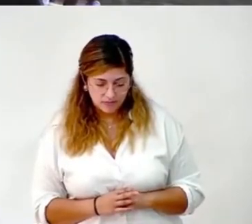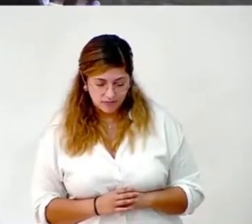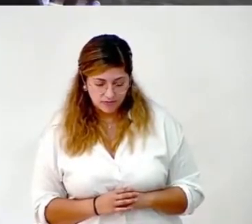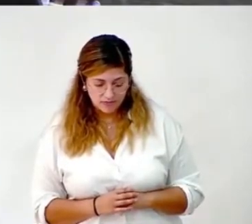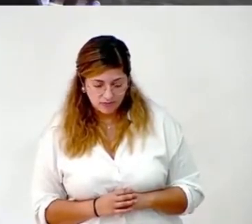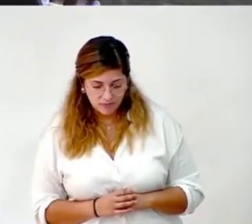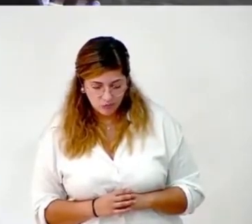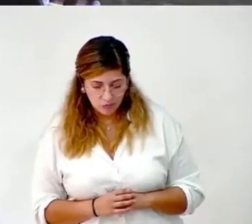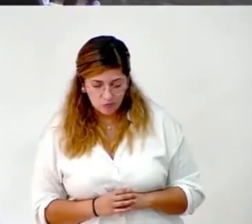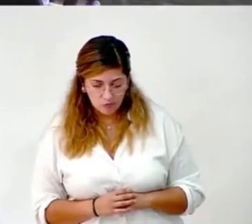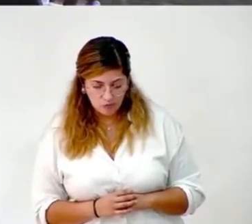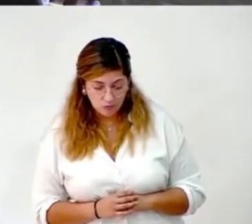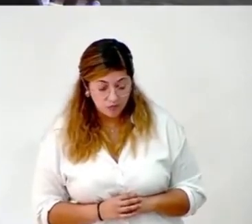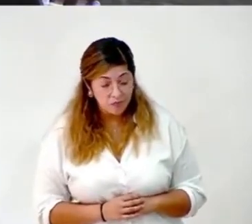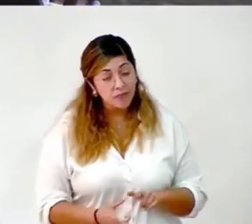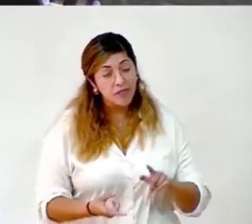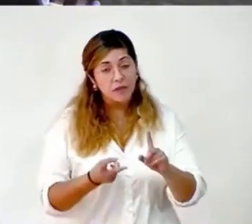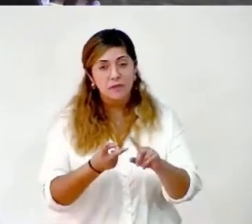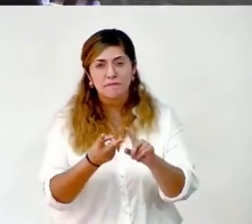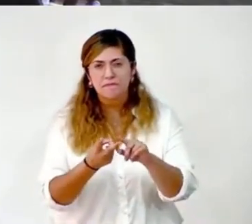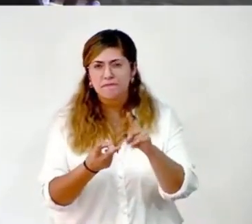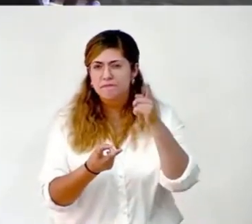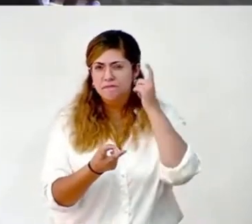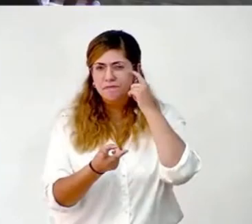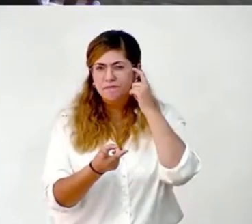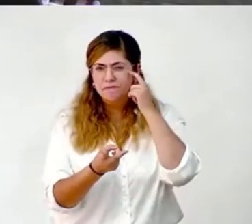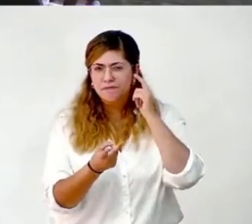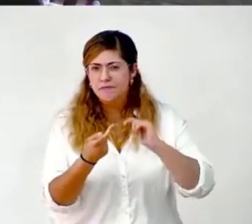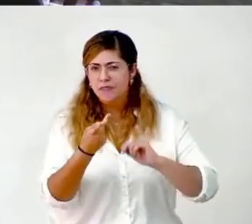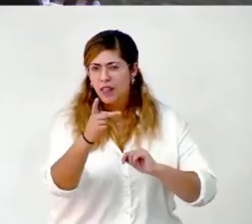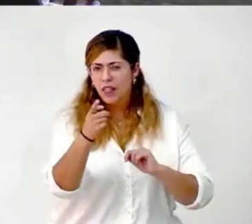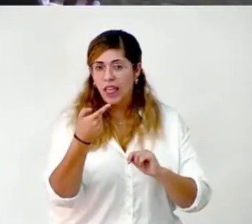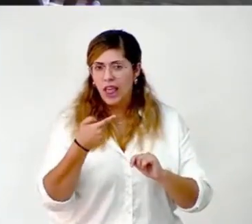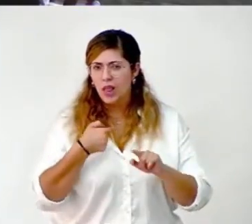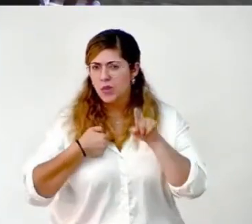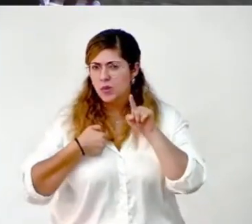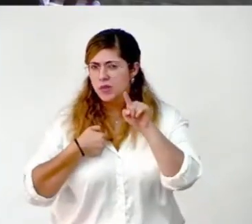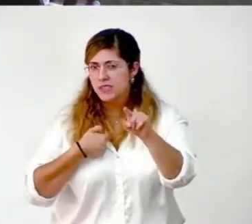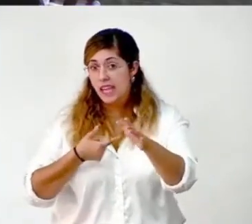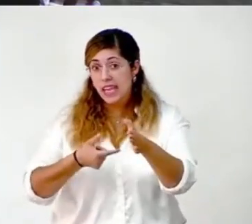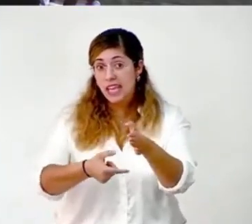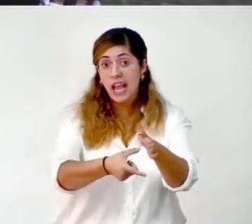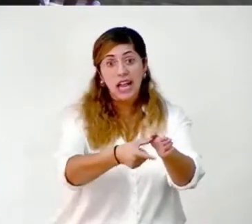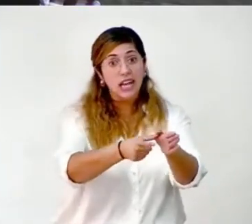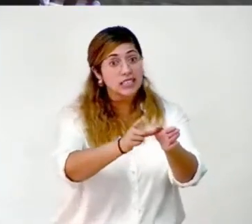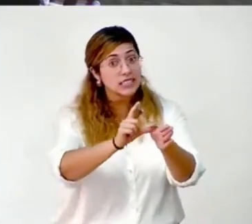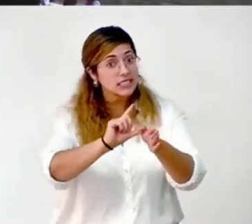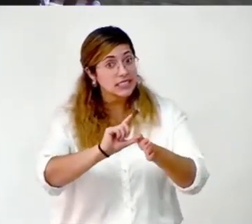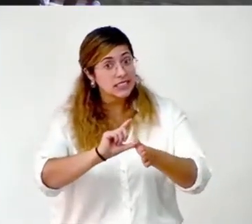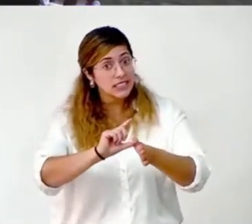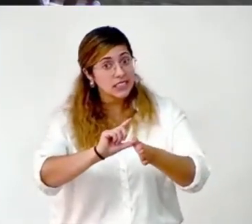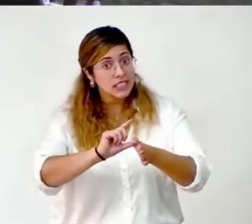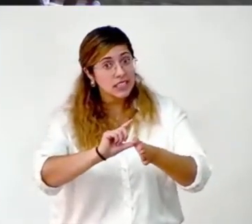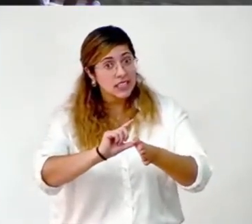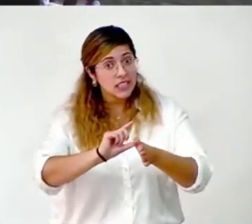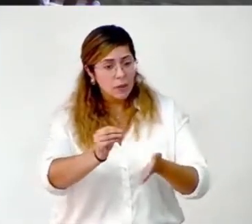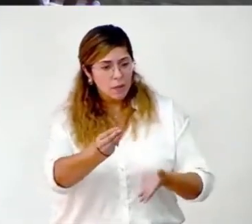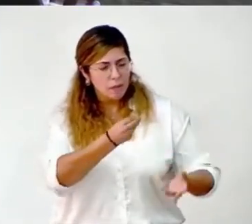éramos, inimigos da cruz, pecadores, vivendo longe de Deus e como inimigos da